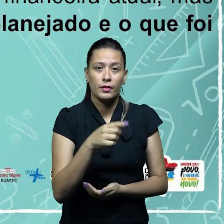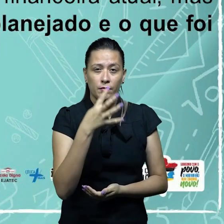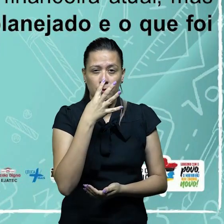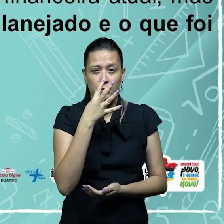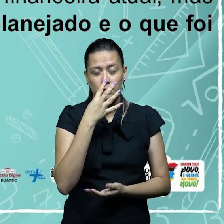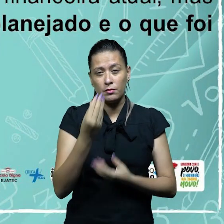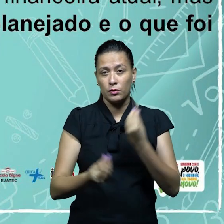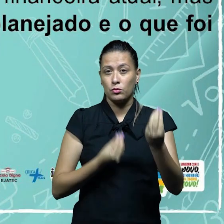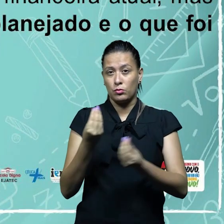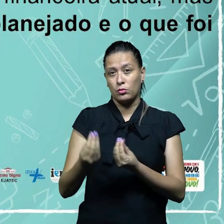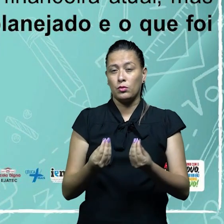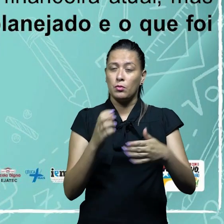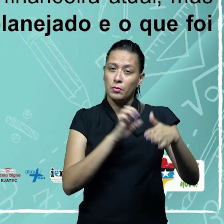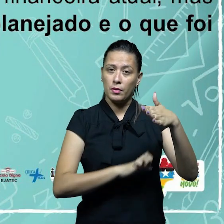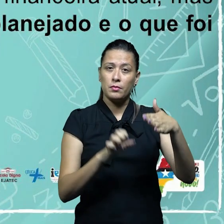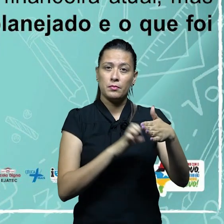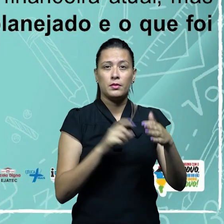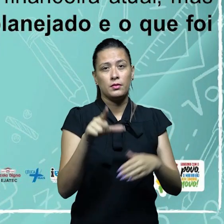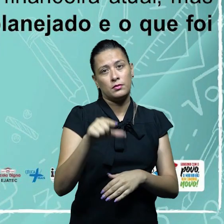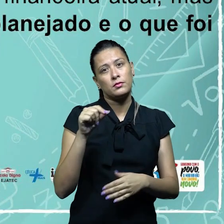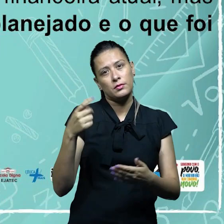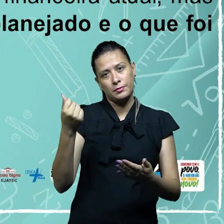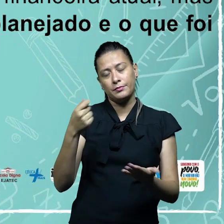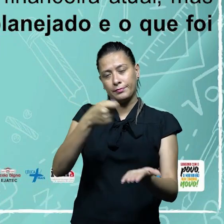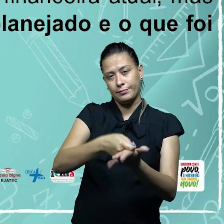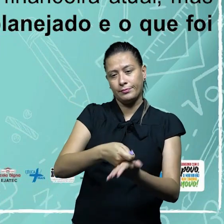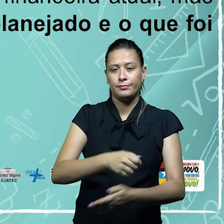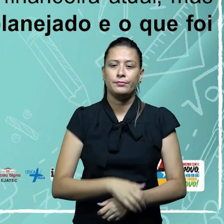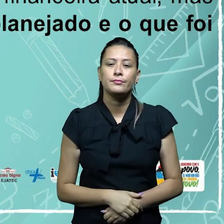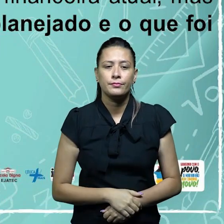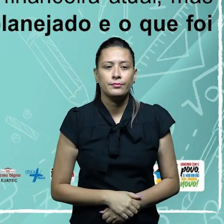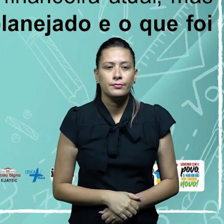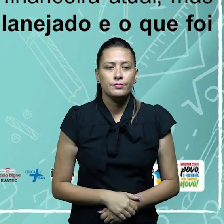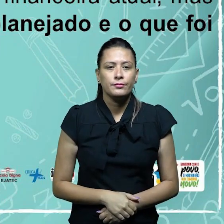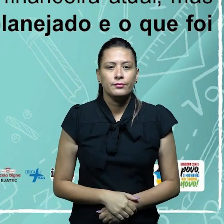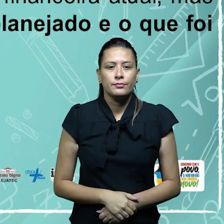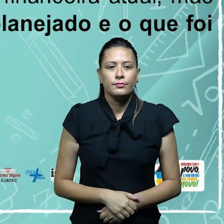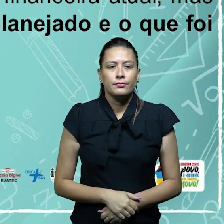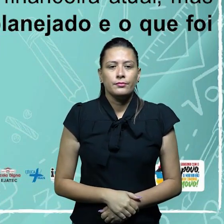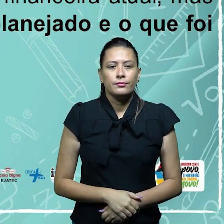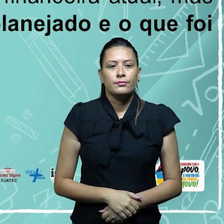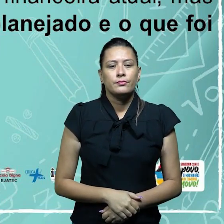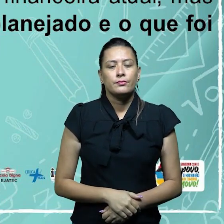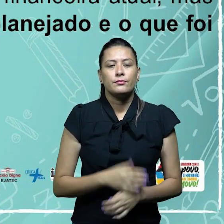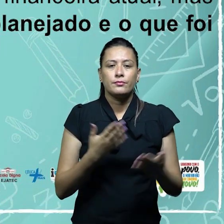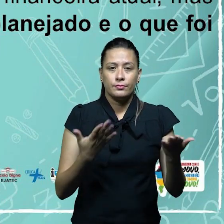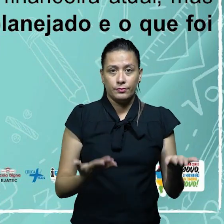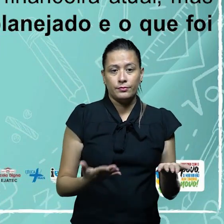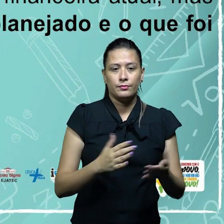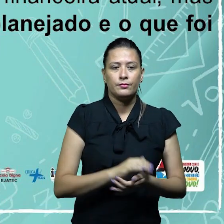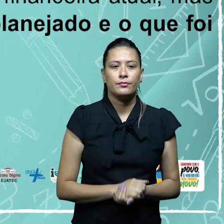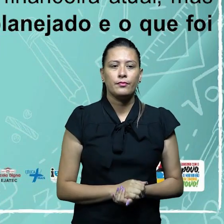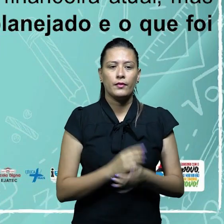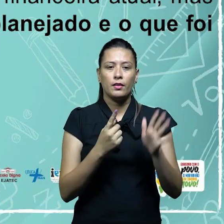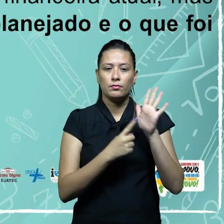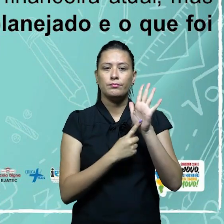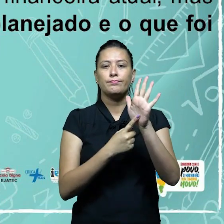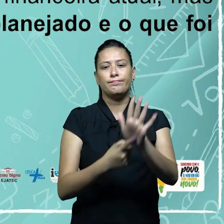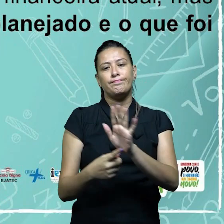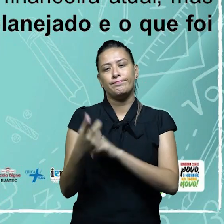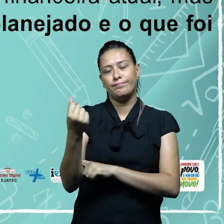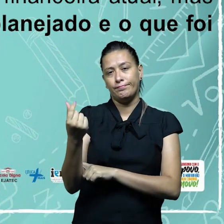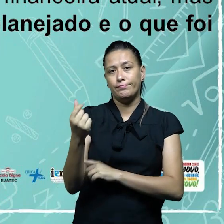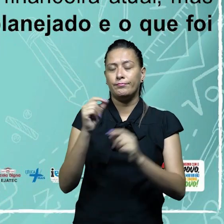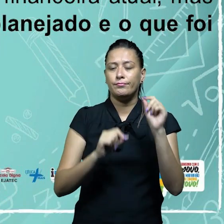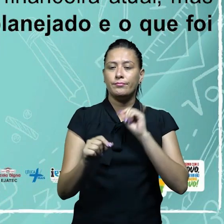ok? Então, quais são essas demonstrações financeiras? Vamos lá. A demonstração financeira é o relatório